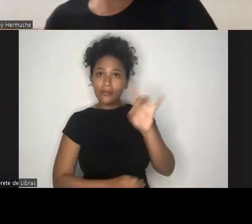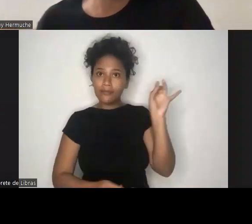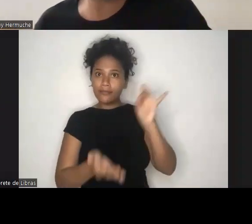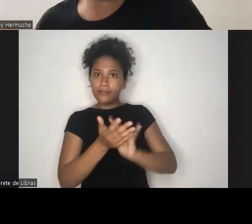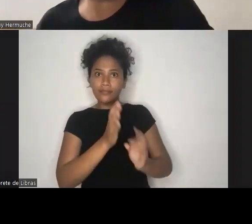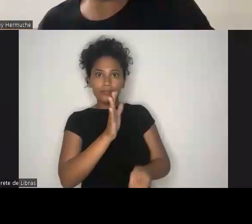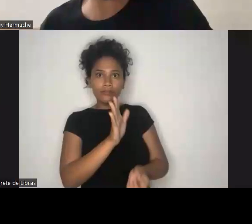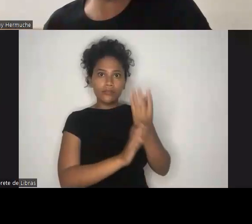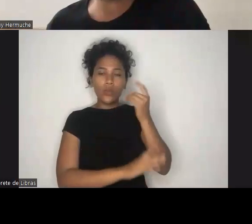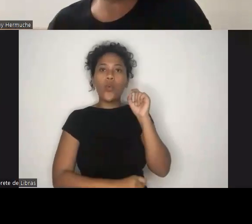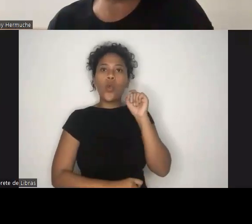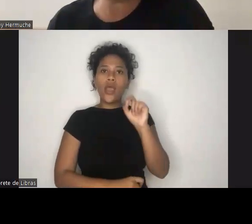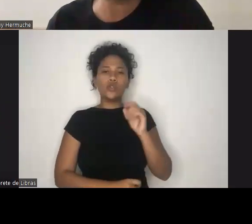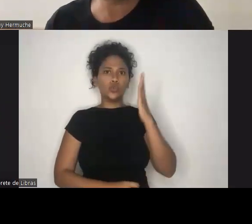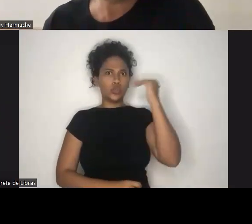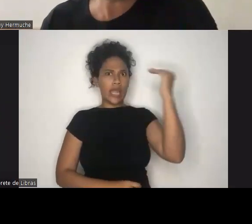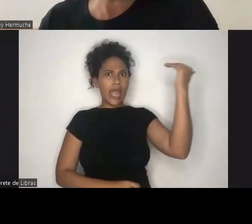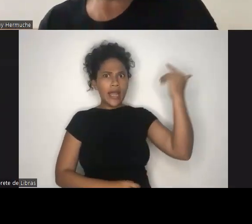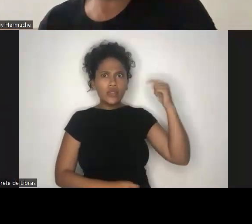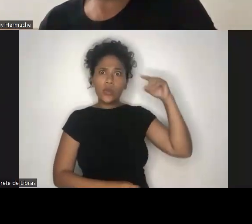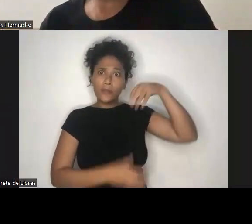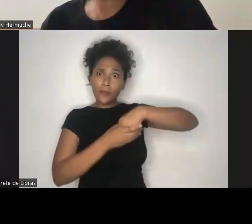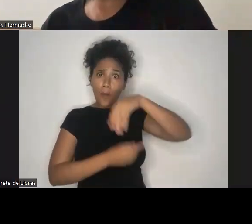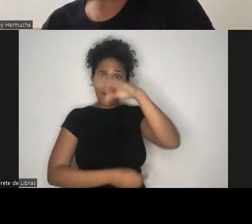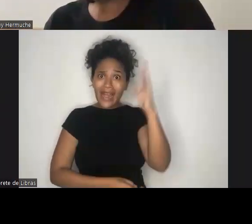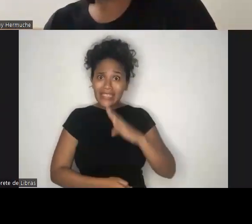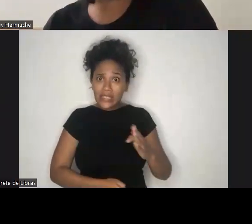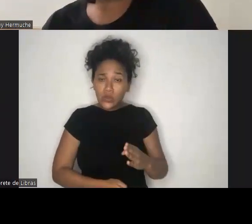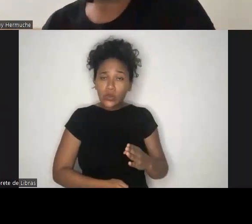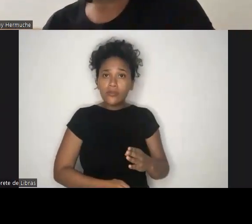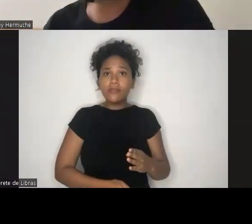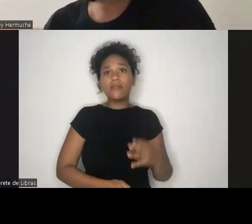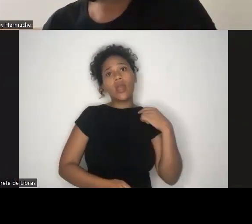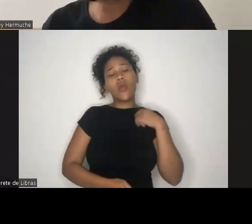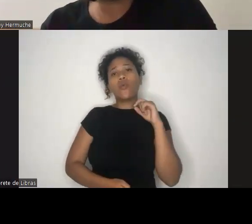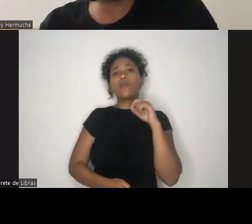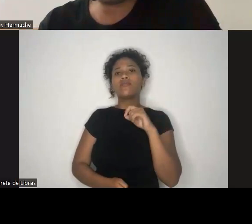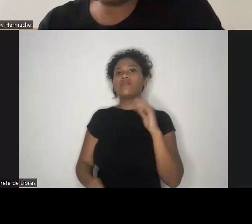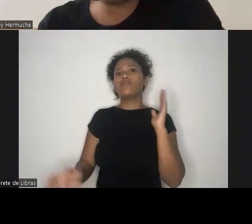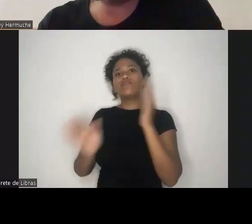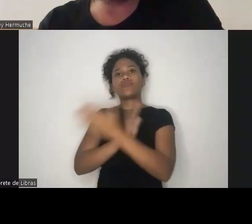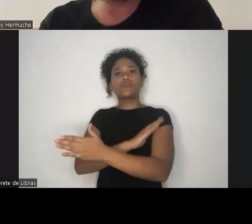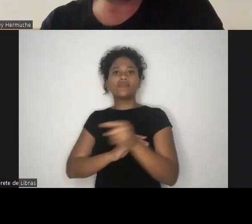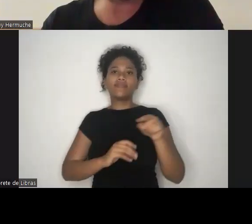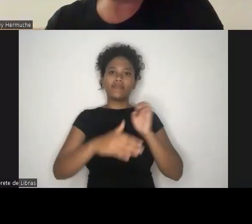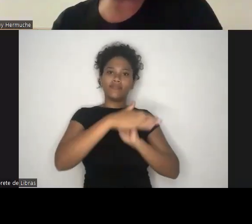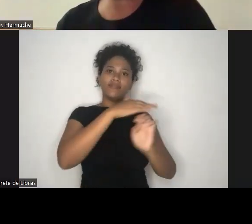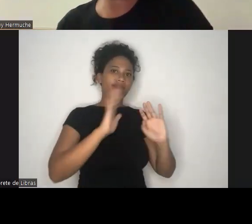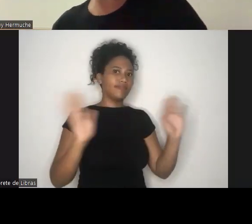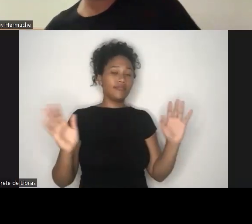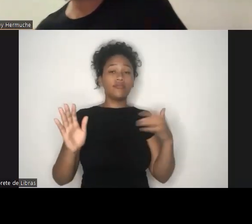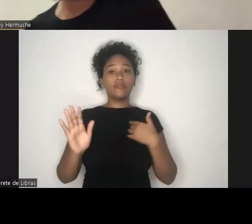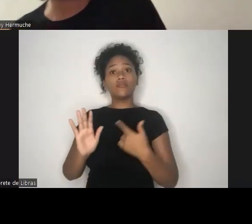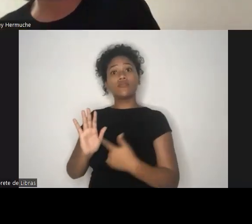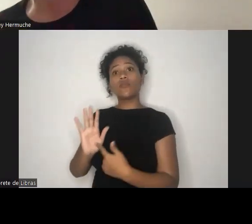cases de muito sucesso dentro do Brasil e eu peguei e saí da Motor então eu tô mostrando para vocês